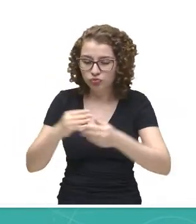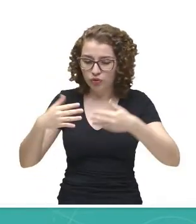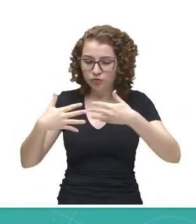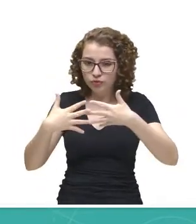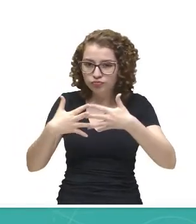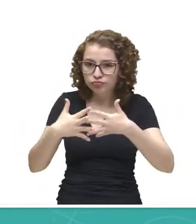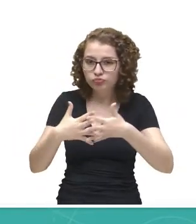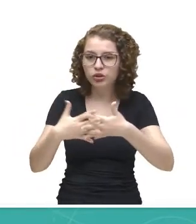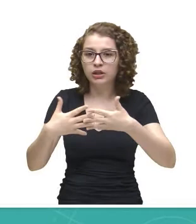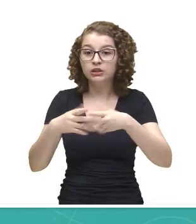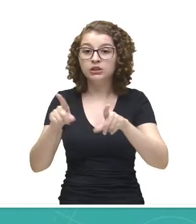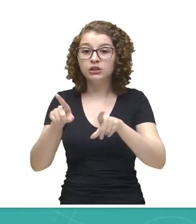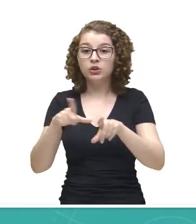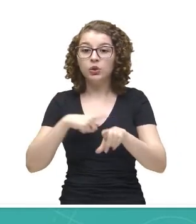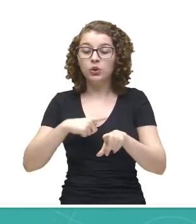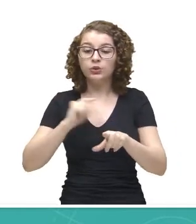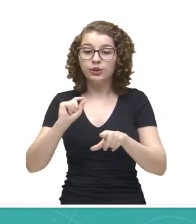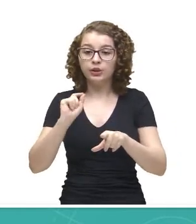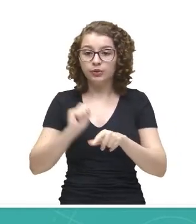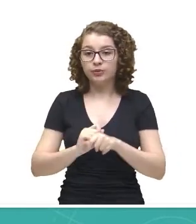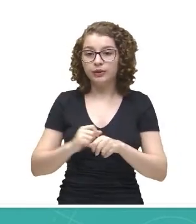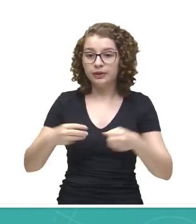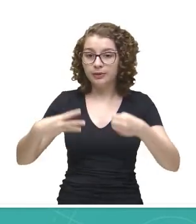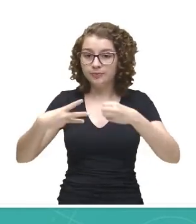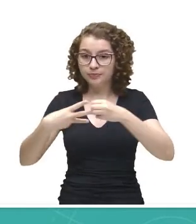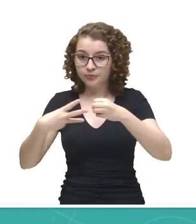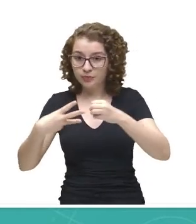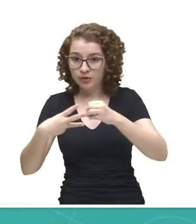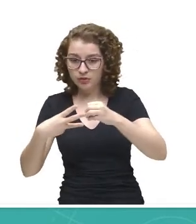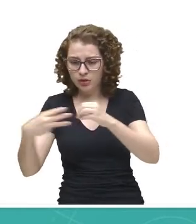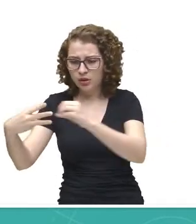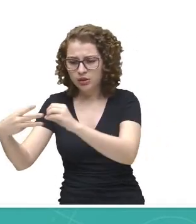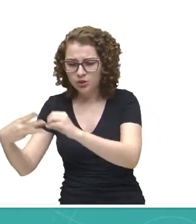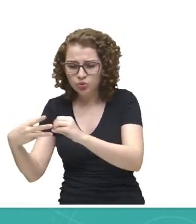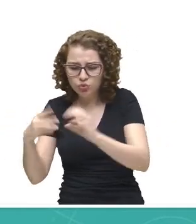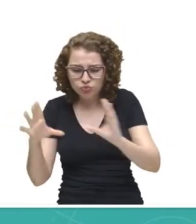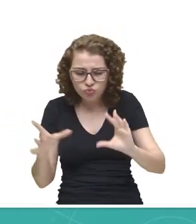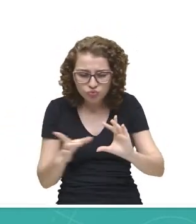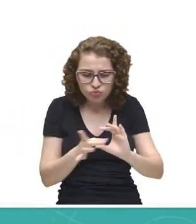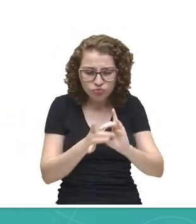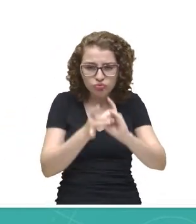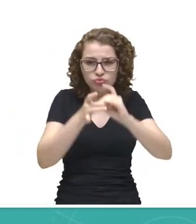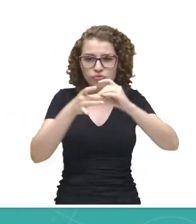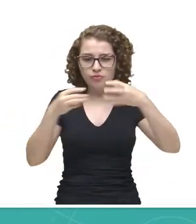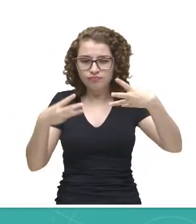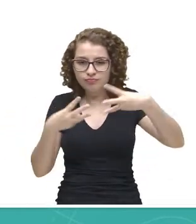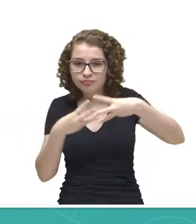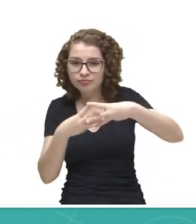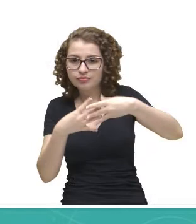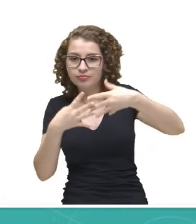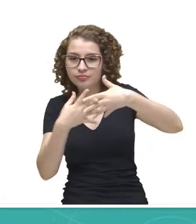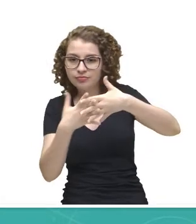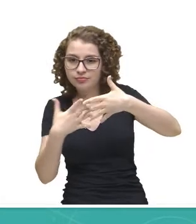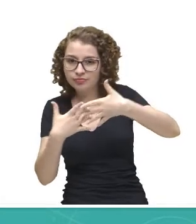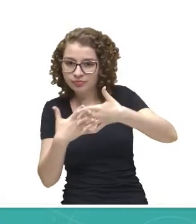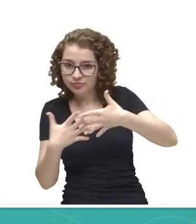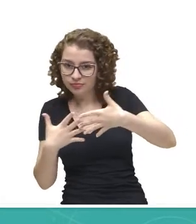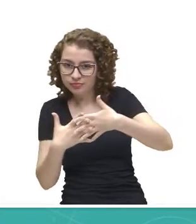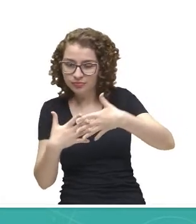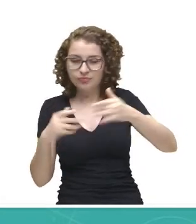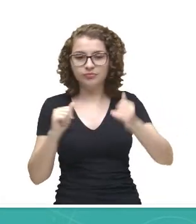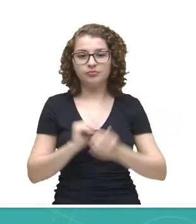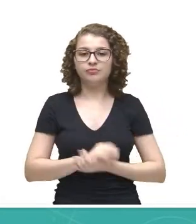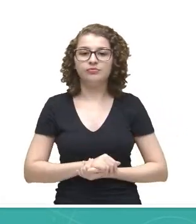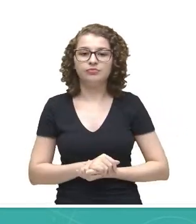mesma função, elas formam o tecido. E na aula de hoje a gente vai estudar principalmente ali,